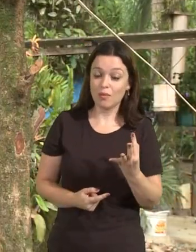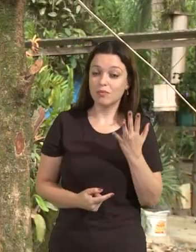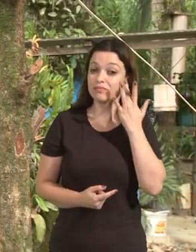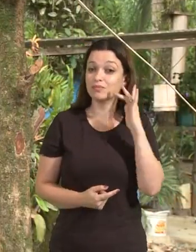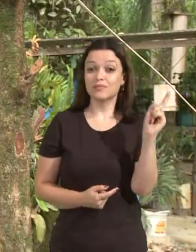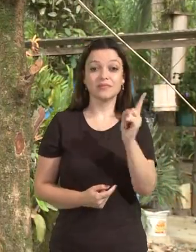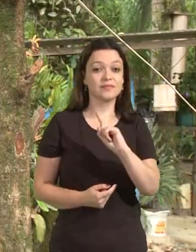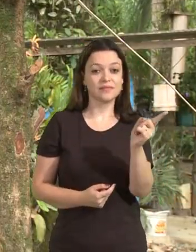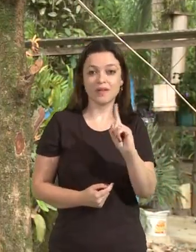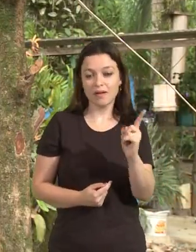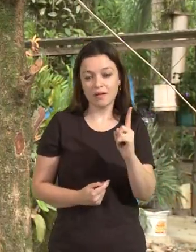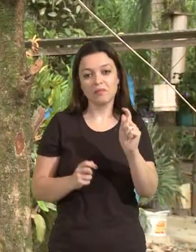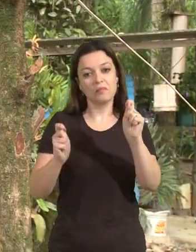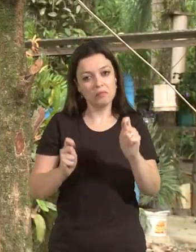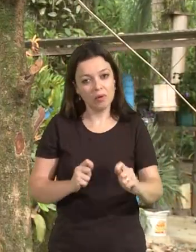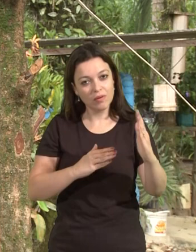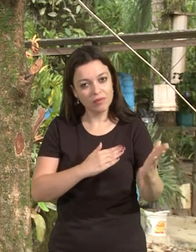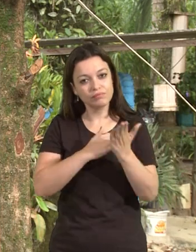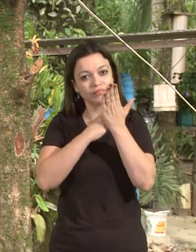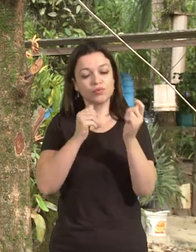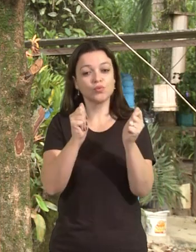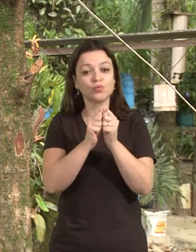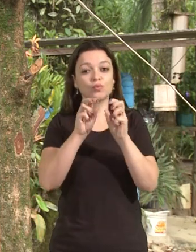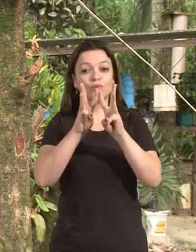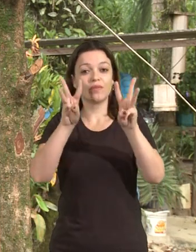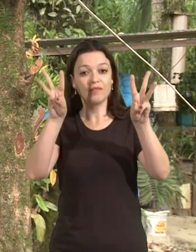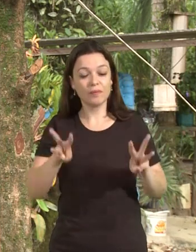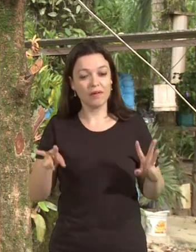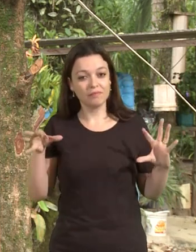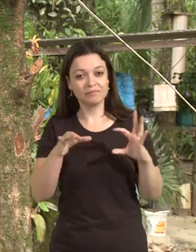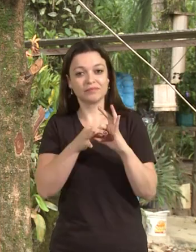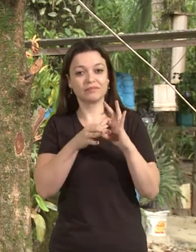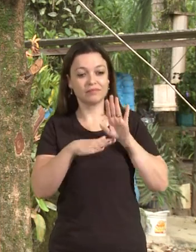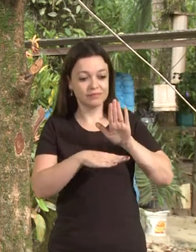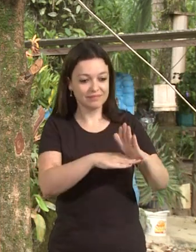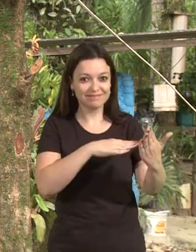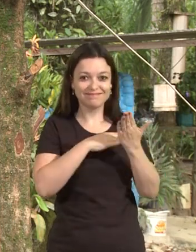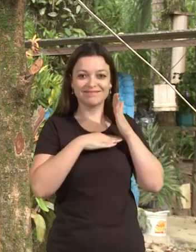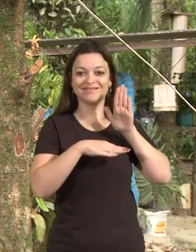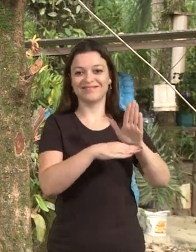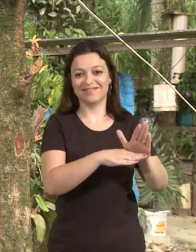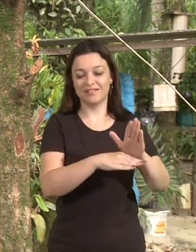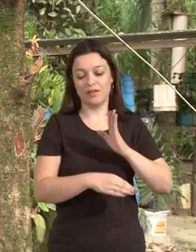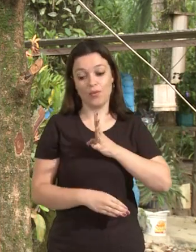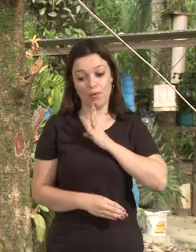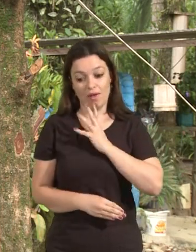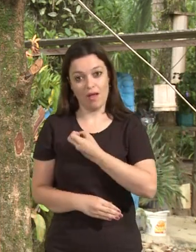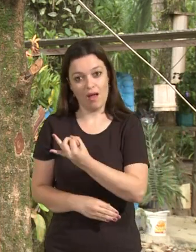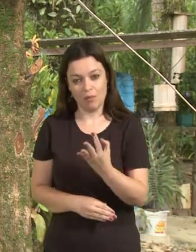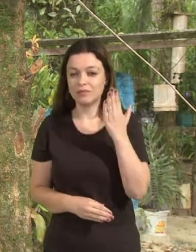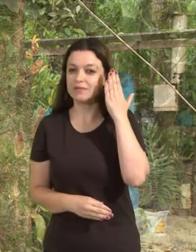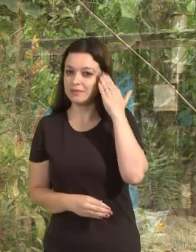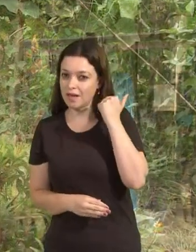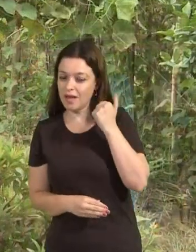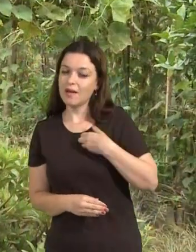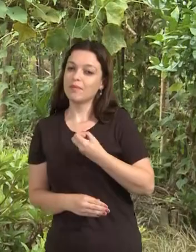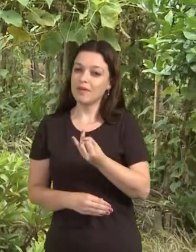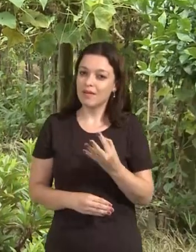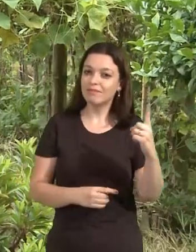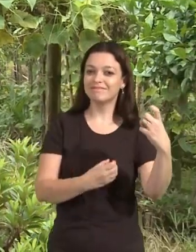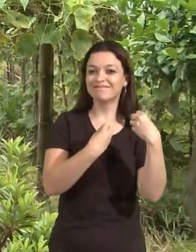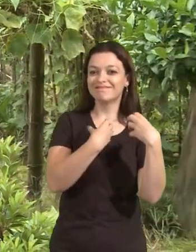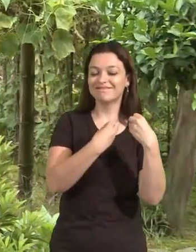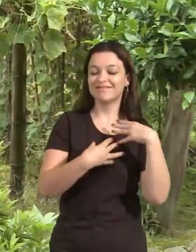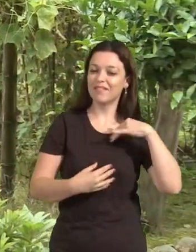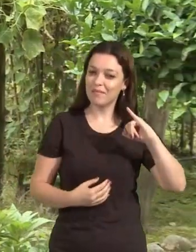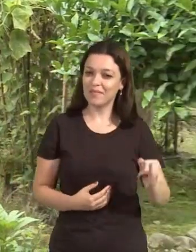Então, contando com a UFPR, a gente pode fazer uma parceria e se ajudar. Tem alguns conhecimentos que a gente tem e os outros a gente quer